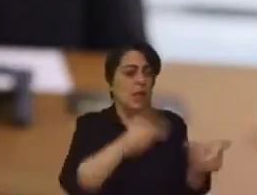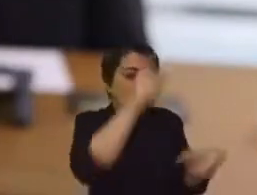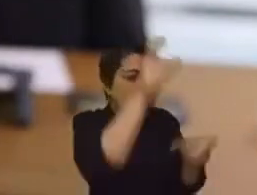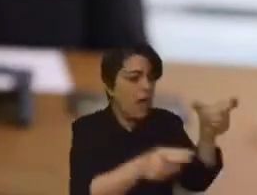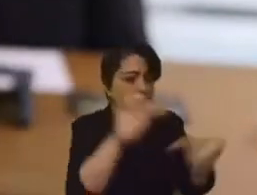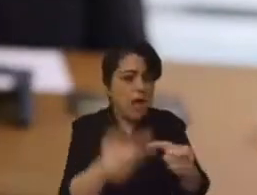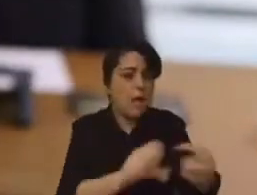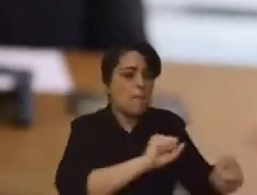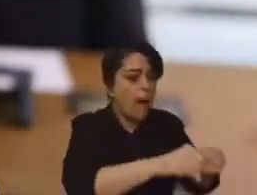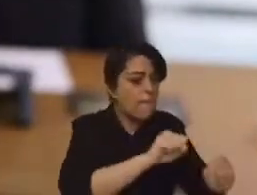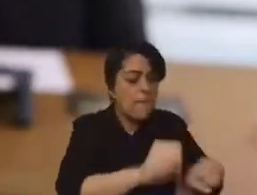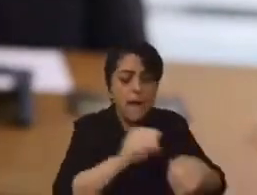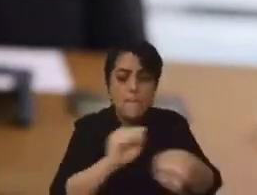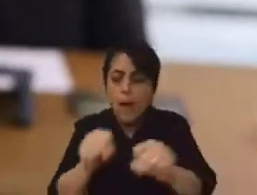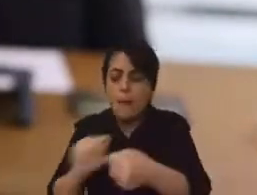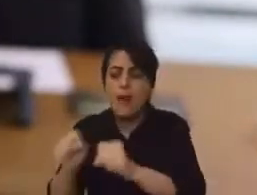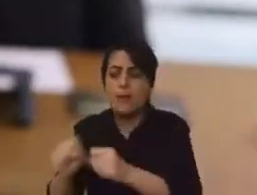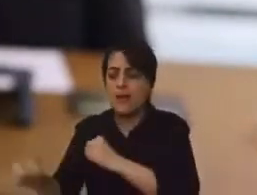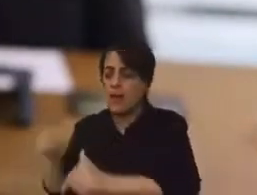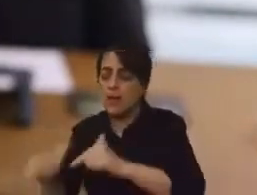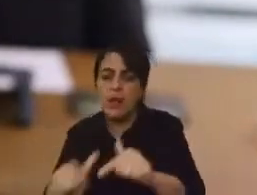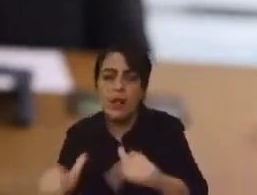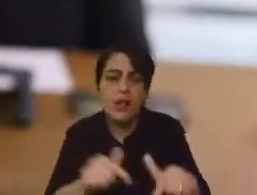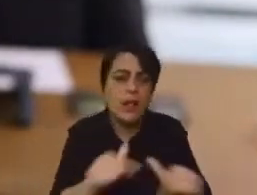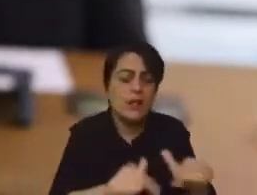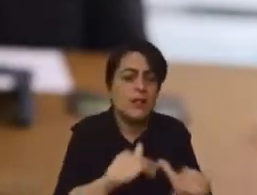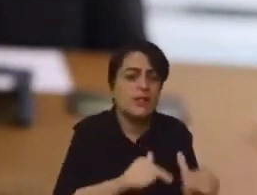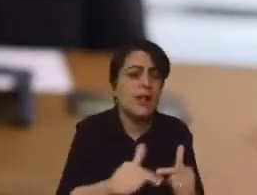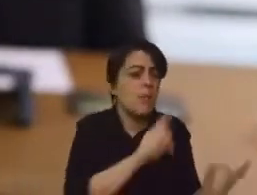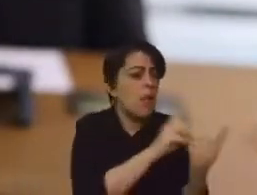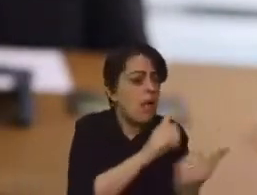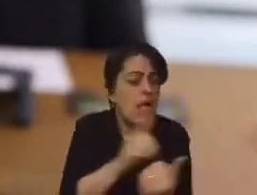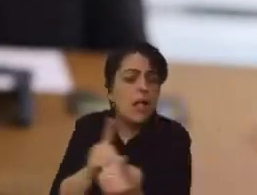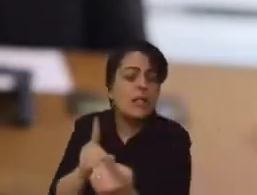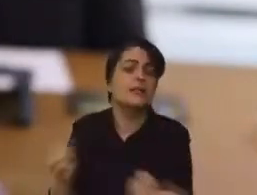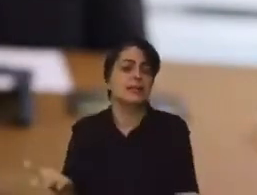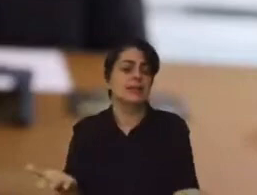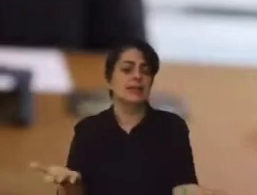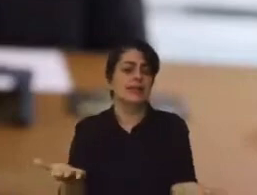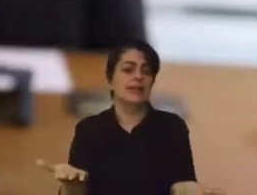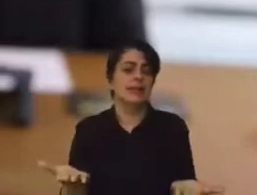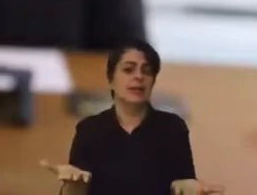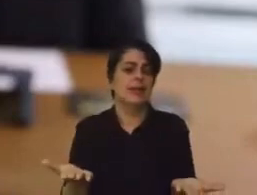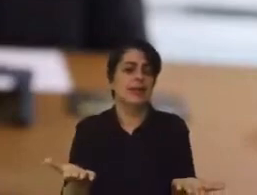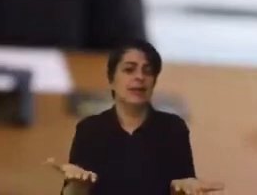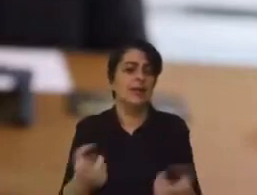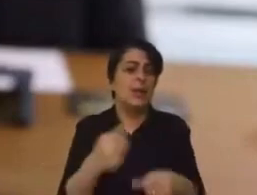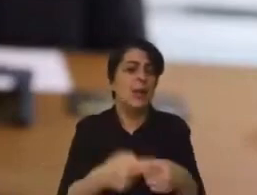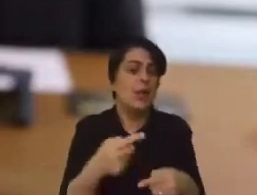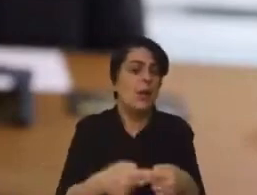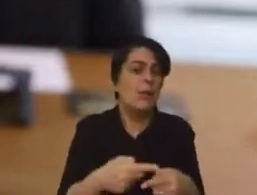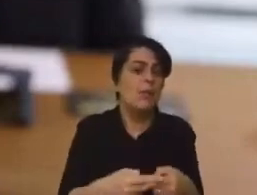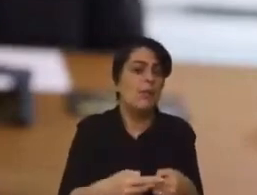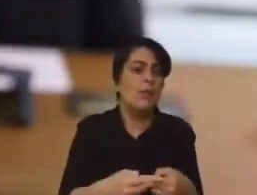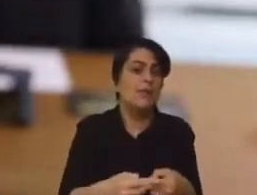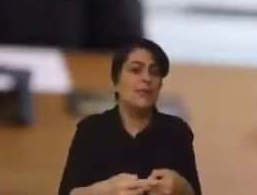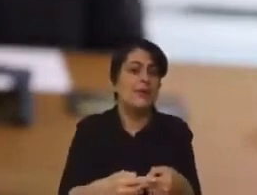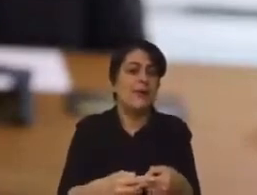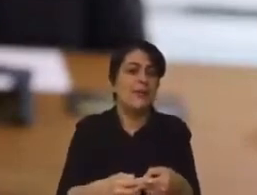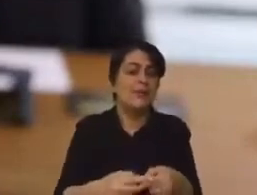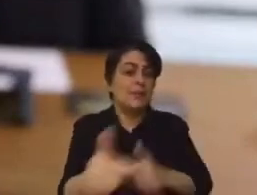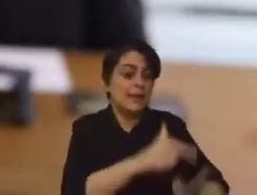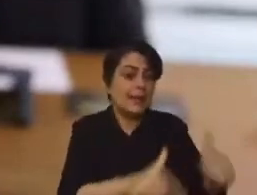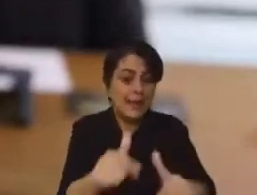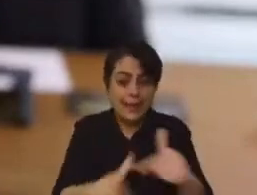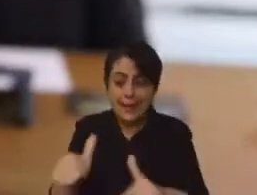trabalhando de balconista, continuam trabalhando de atendente, porque não houve uma evolução no mercado para que essas pessoas